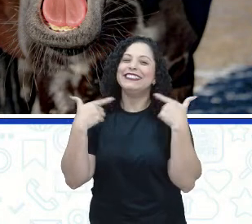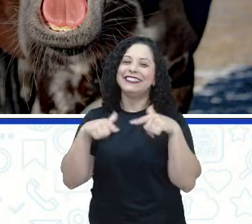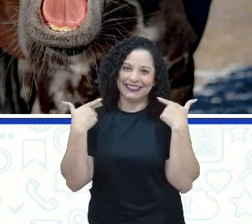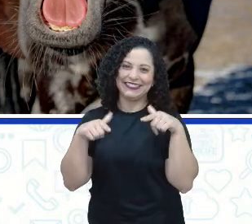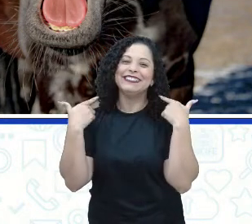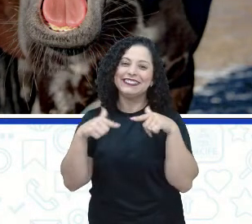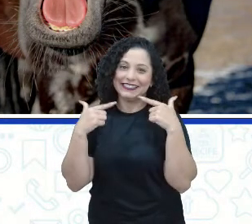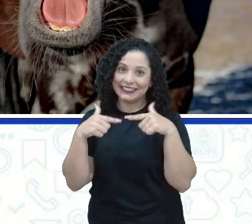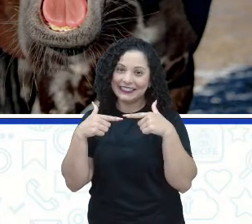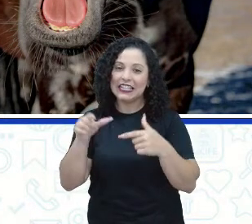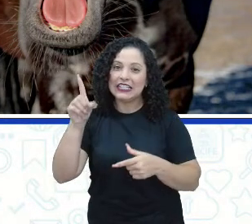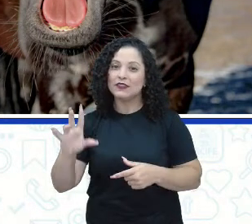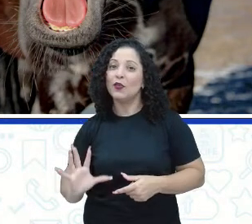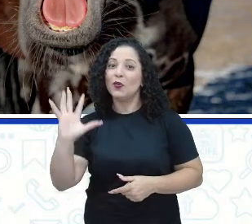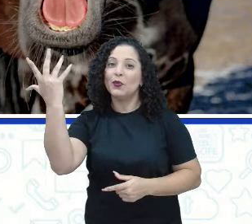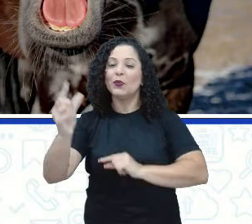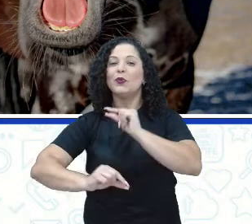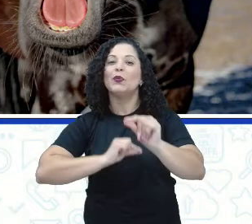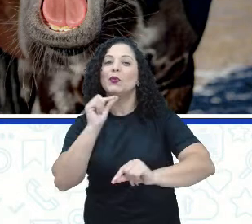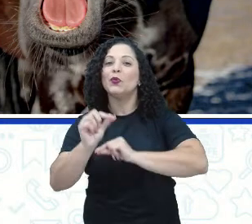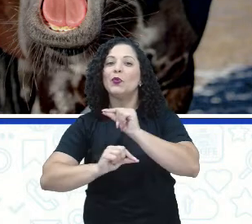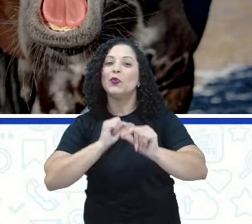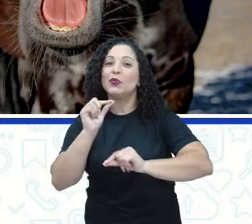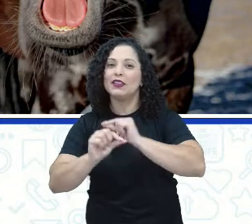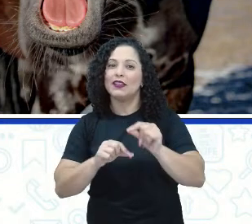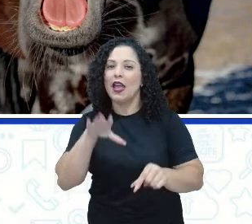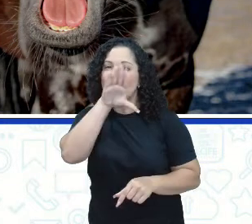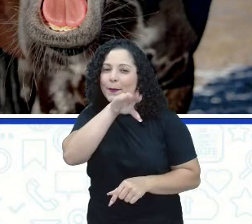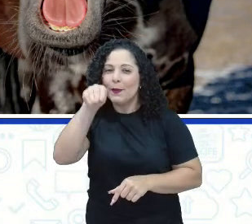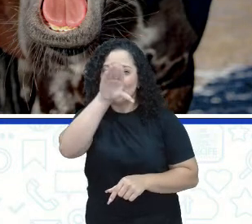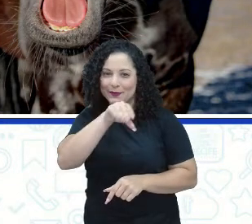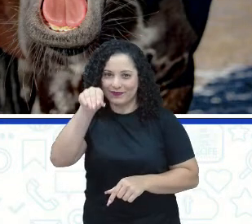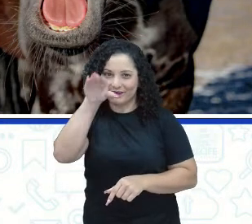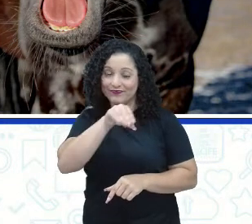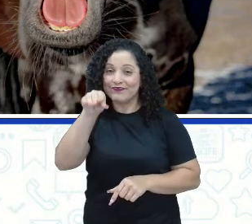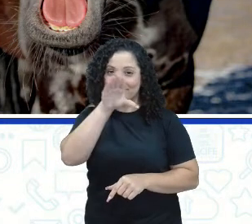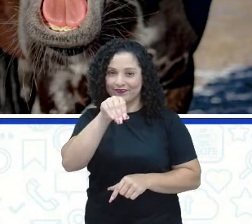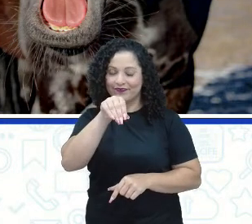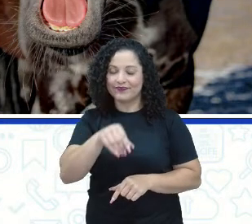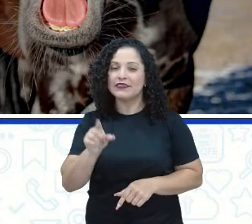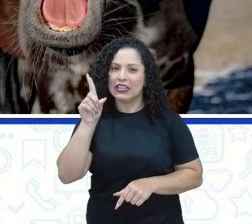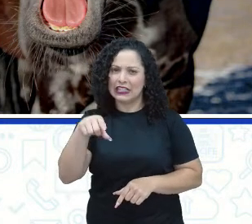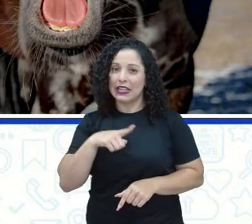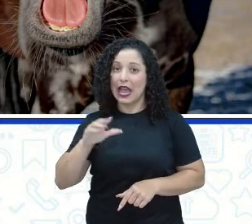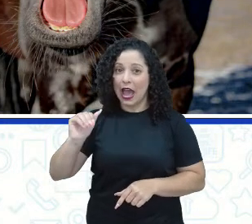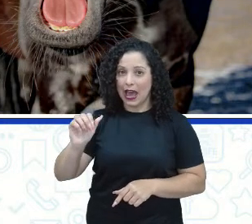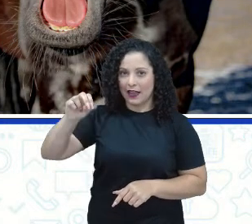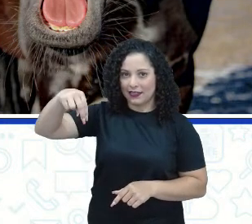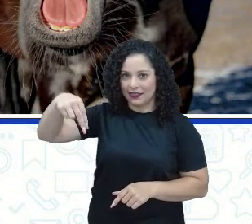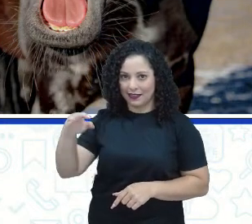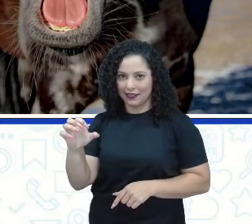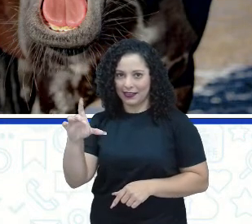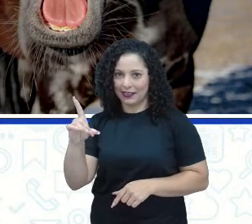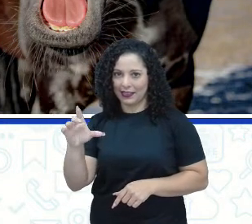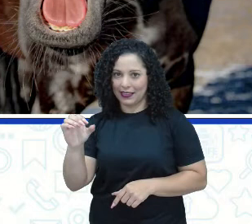Ela é produzida, em sua maioria, na linguagem oral. A anedota também está